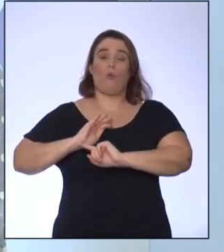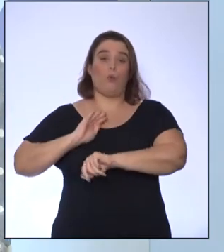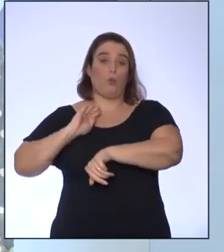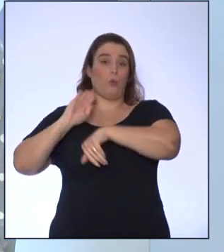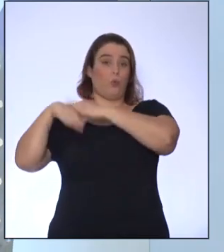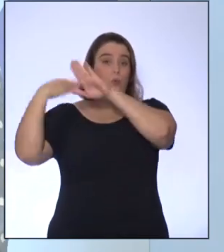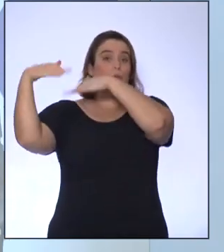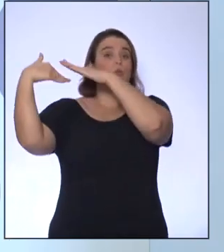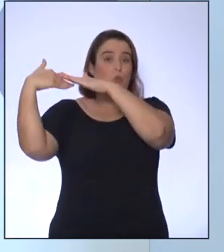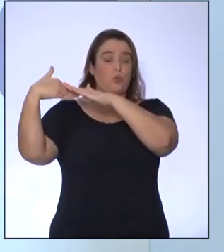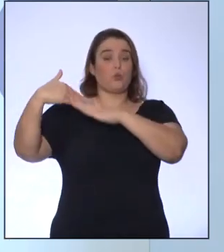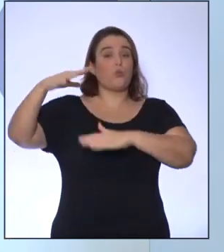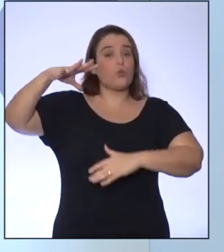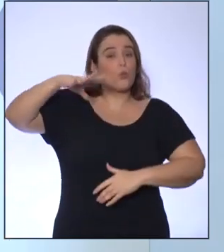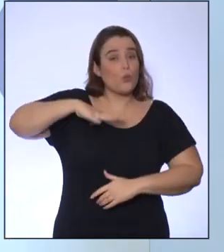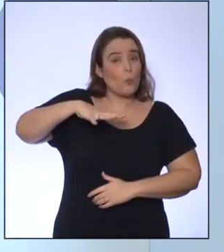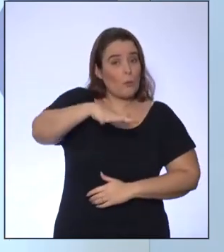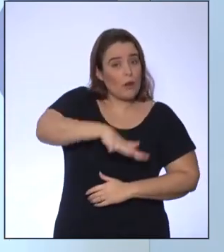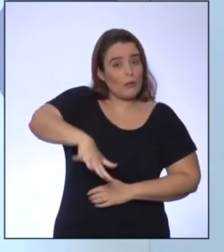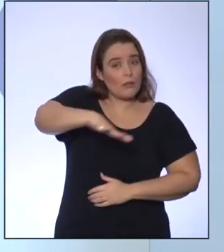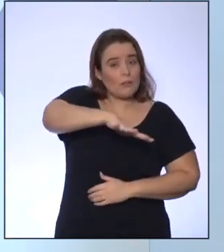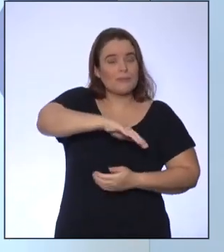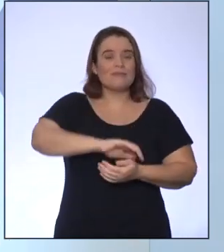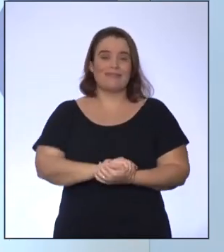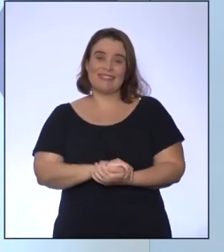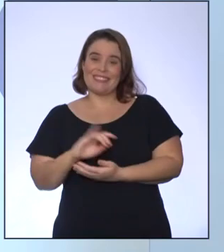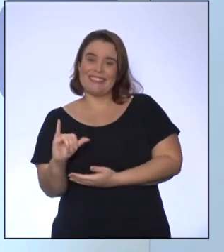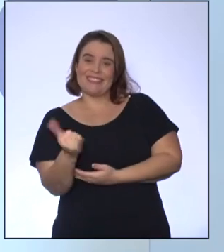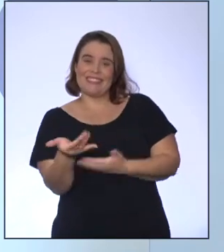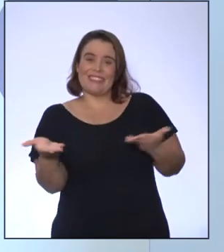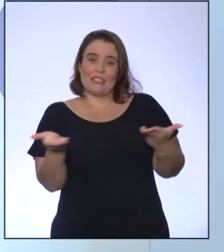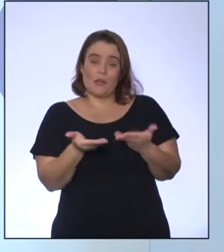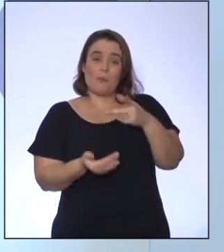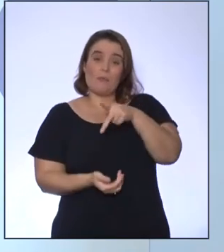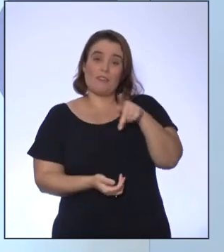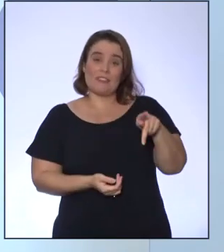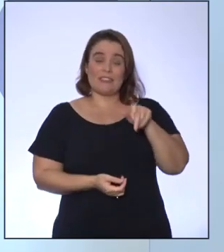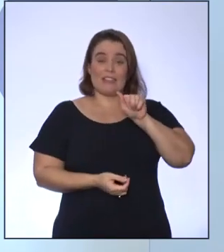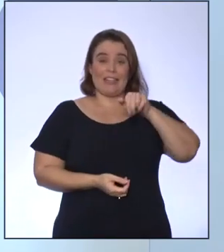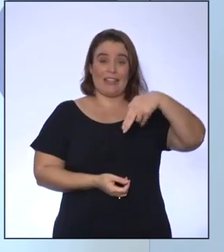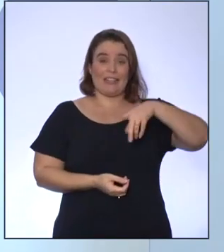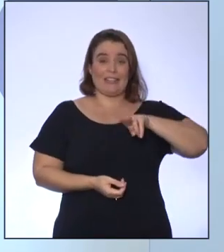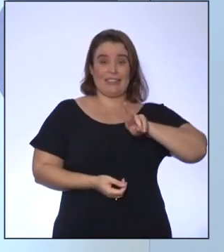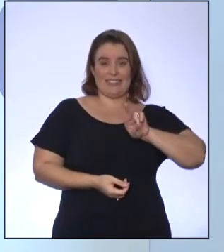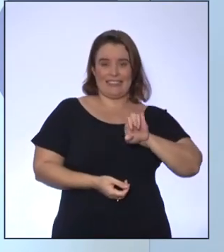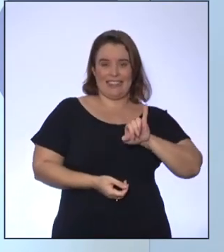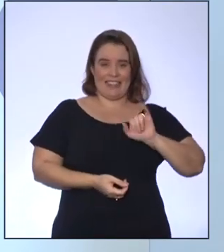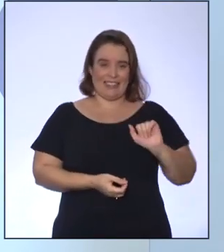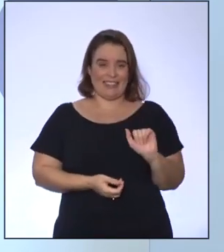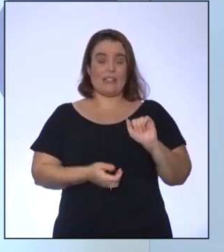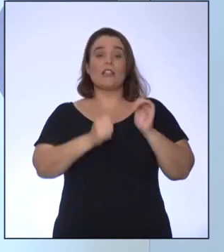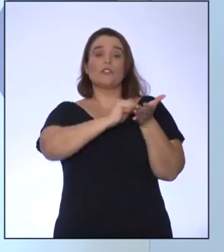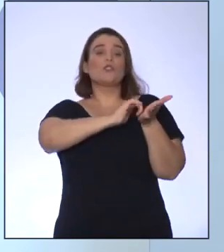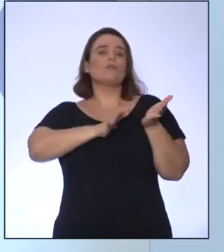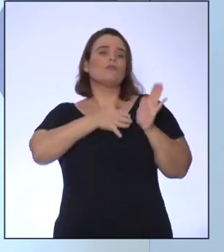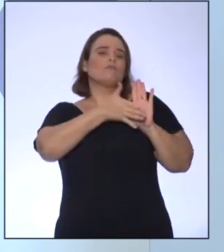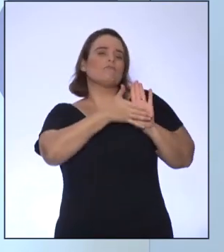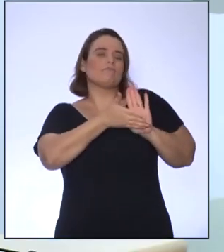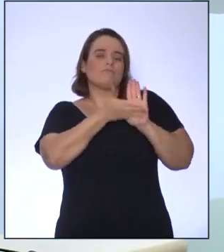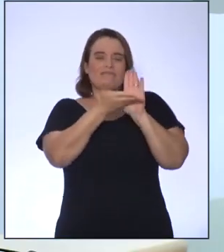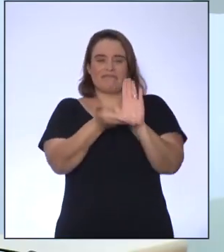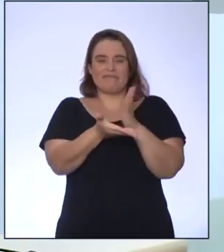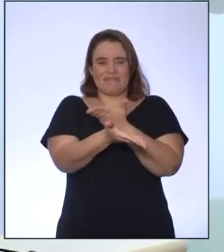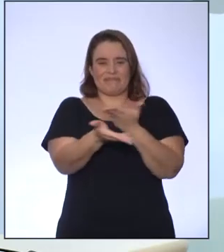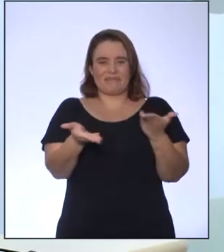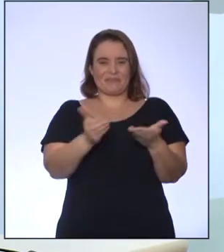desenvolvimento urbano. E aproveitando agora, a professora Andréia vai deixar uma atividade, né? Vai propor uma atividade aí para os alunos.